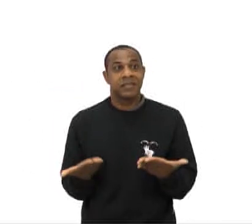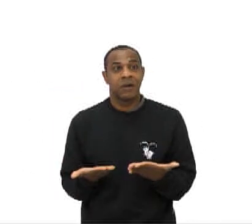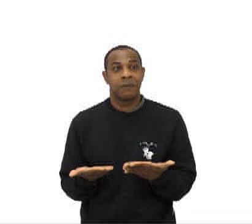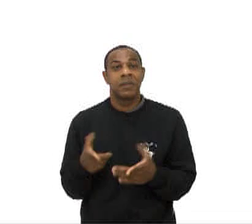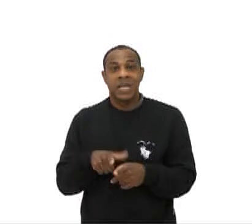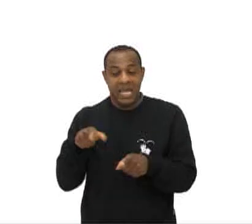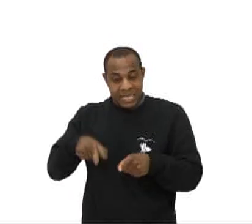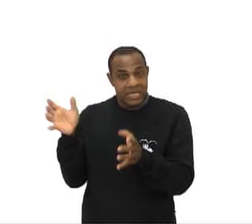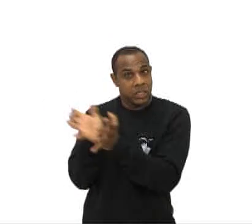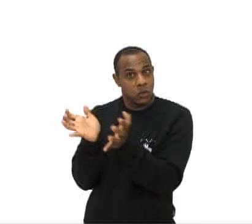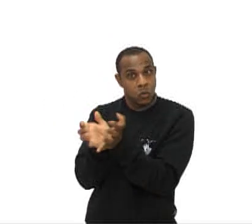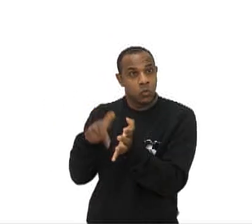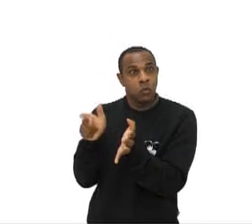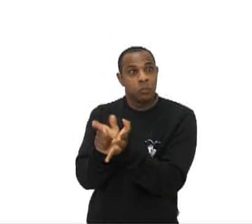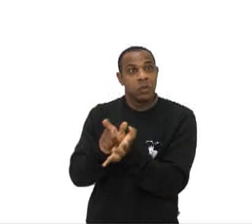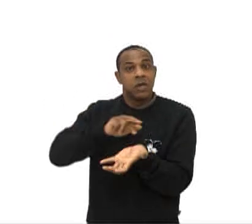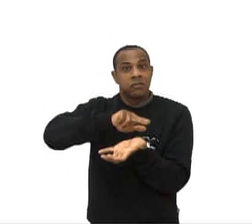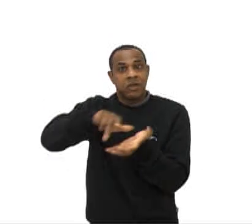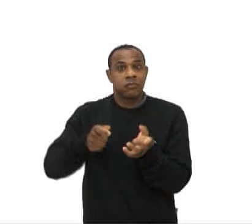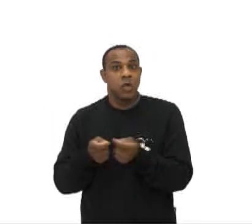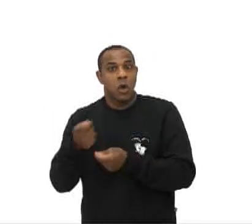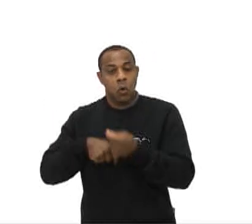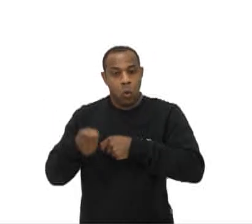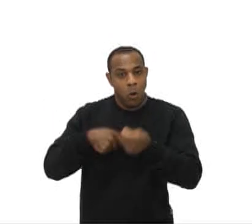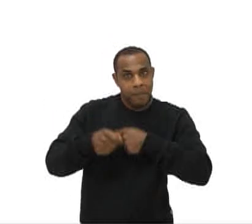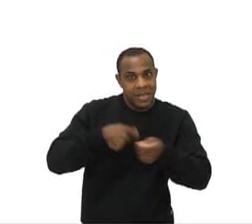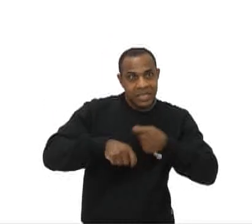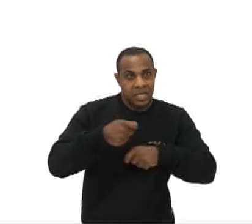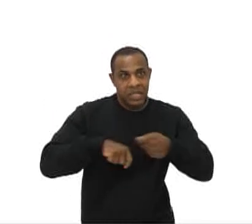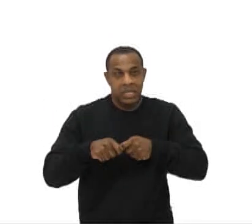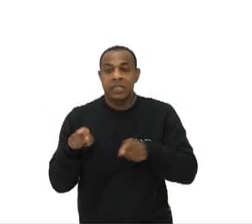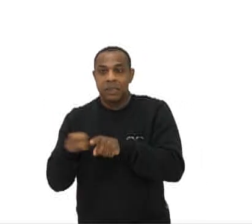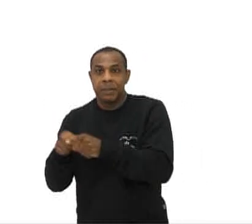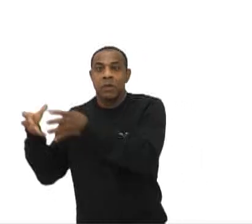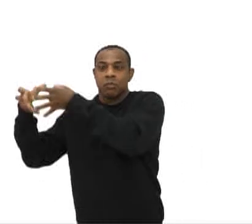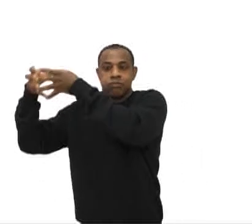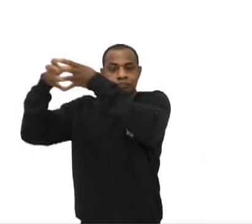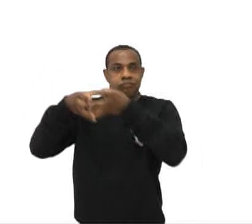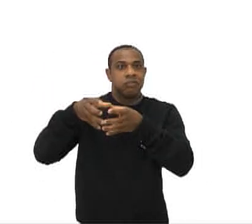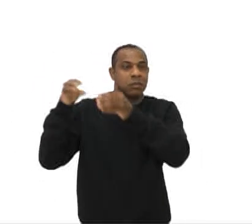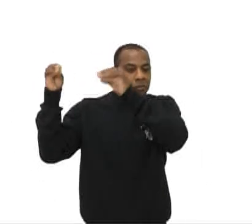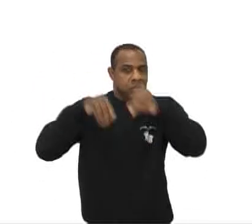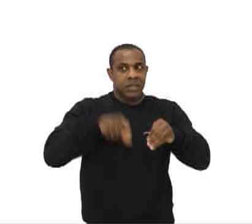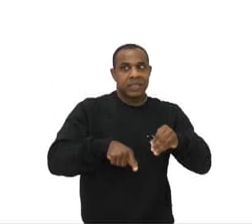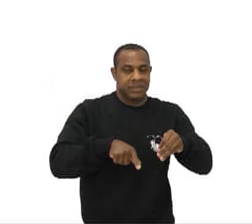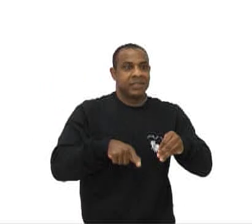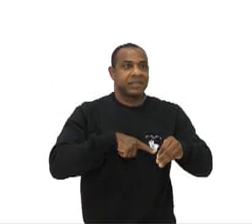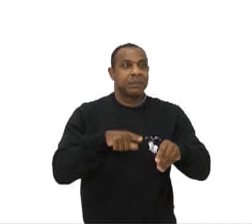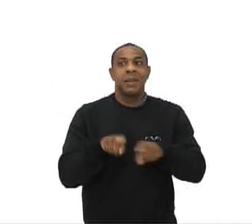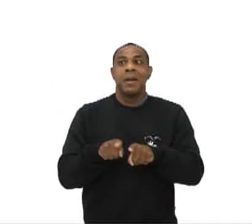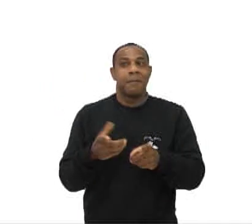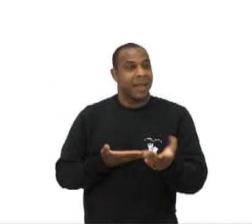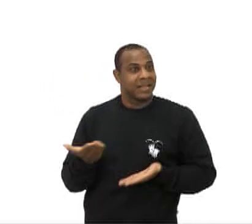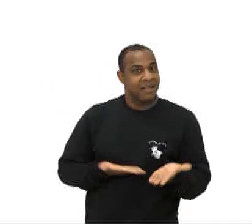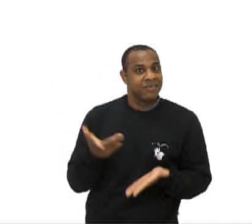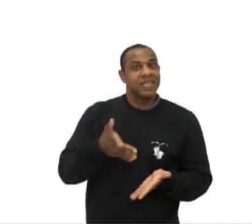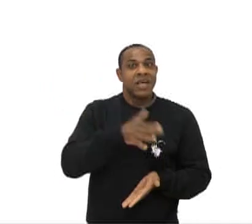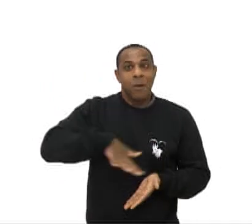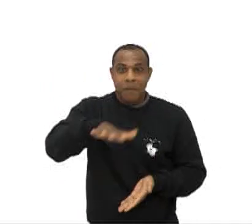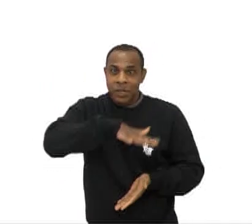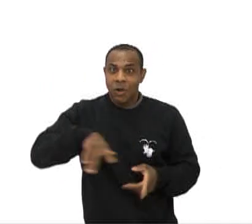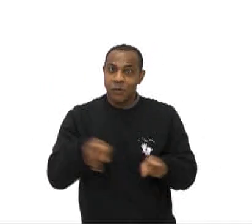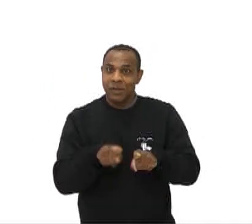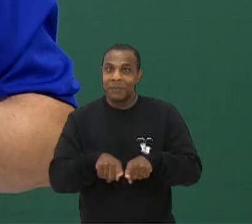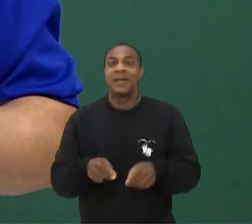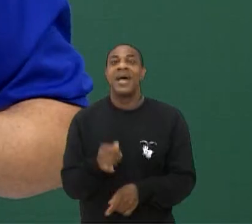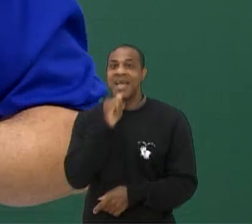este grupo os diversos comerciantes que vieram para o Brasil para servir a esse pessoal todo, os membros da corte.